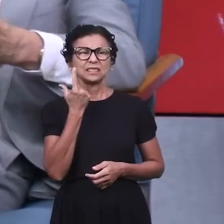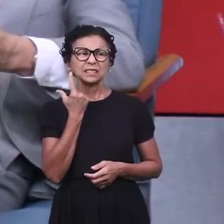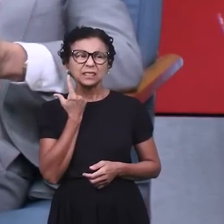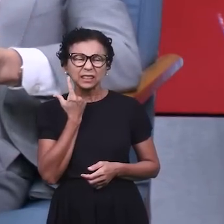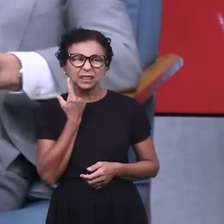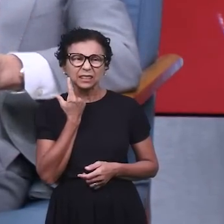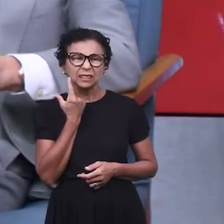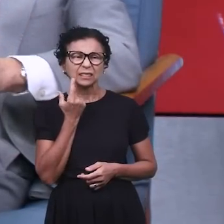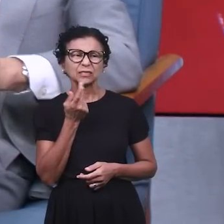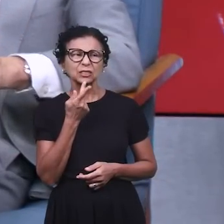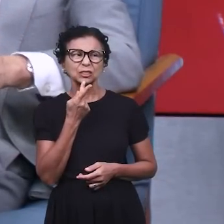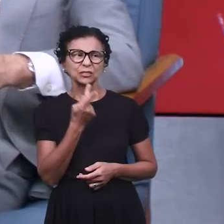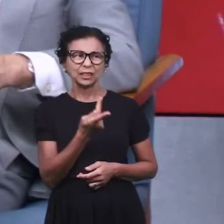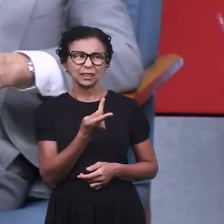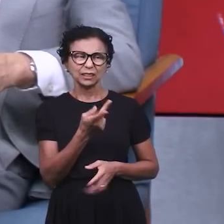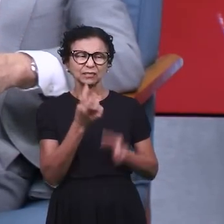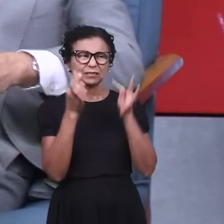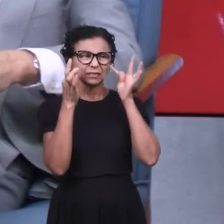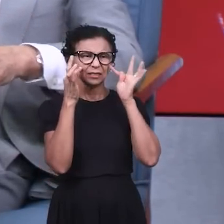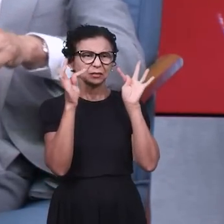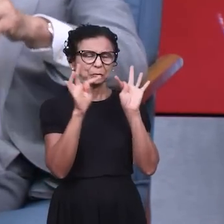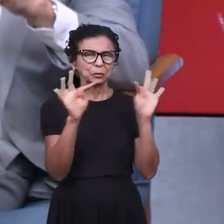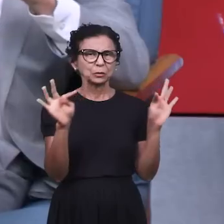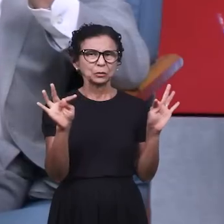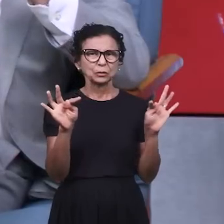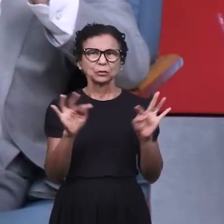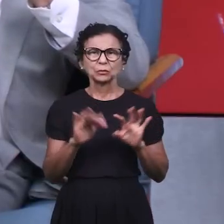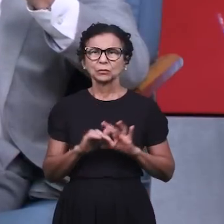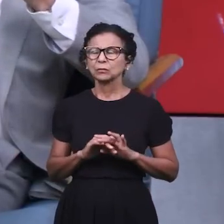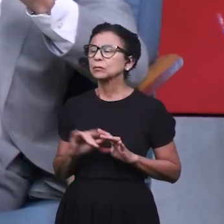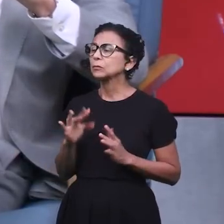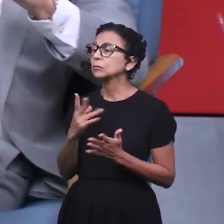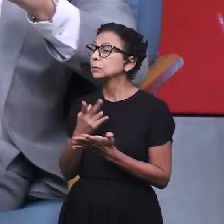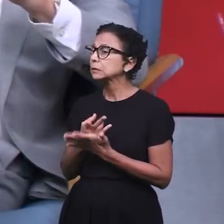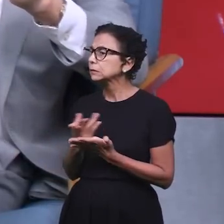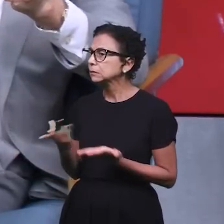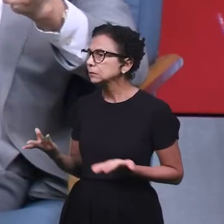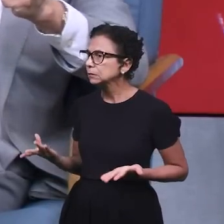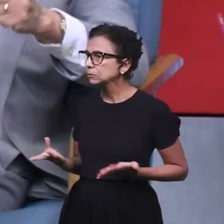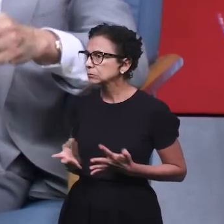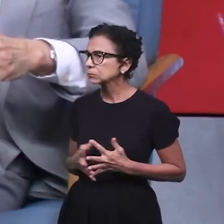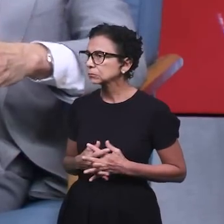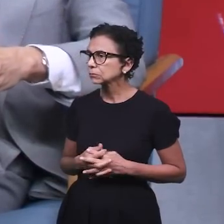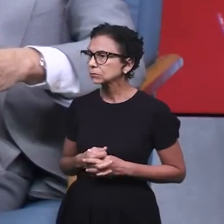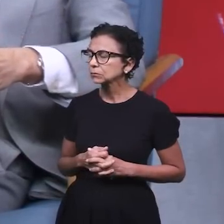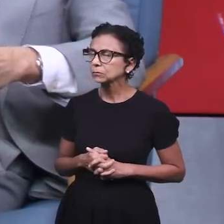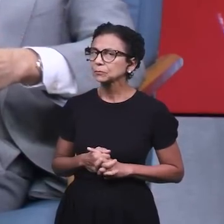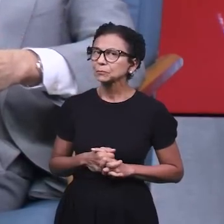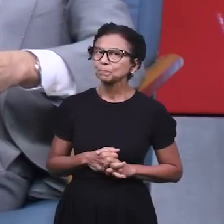dar o testemunho daquilo que aconteceu. Eu falei: o que houve?